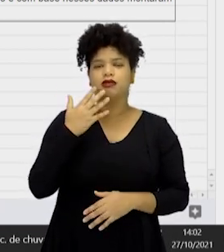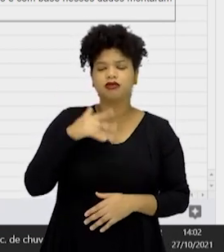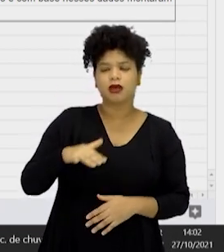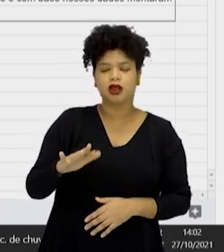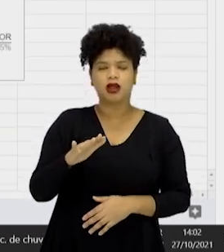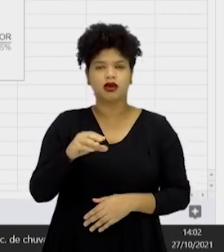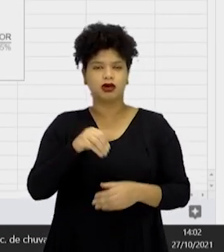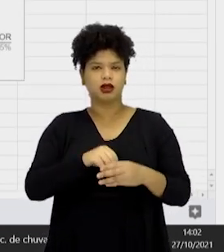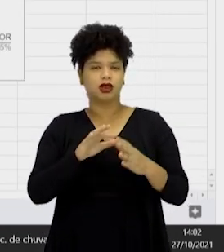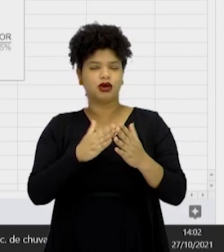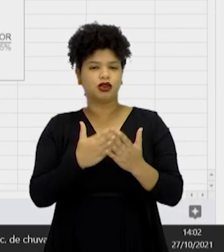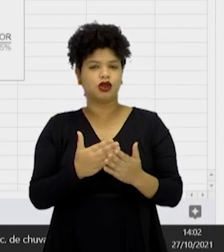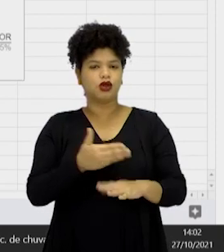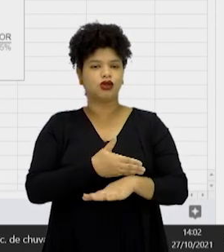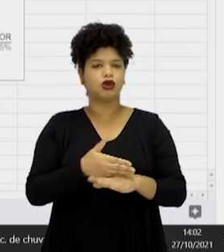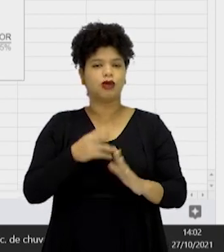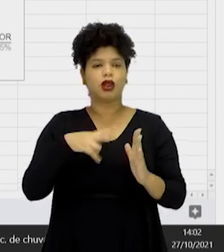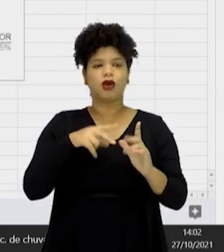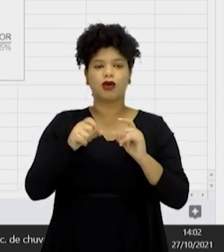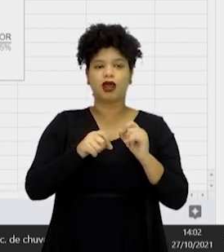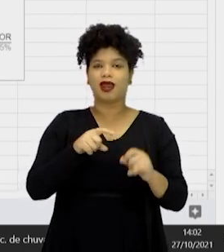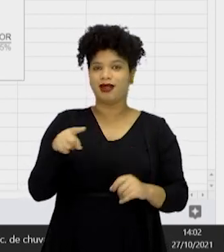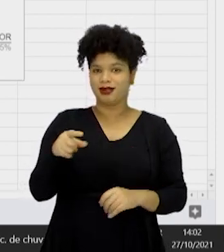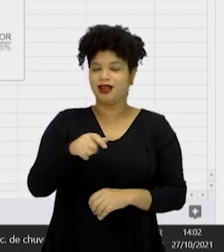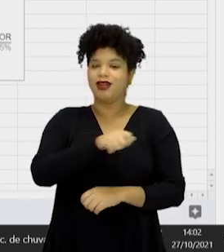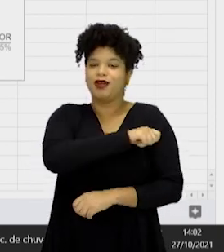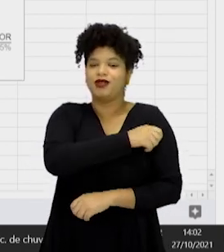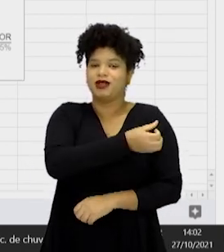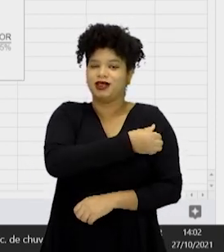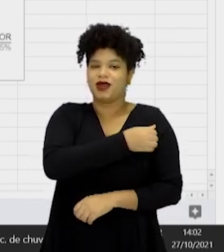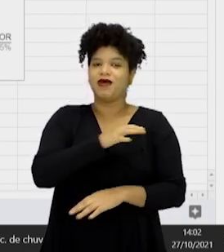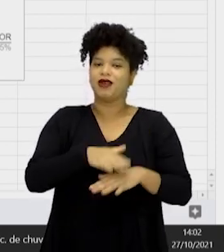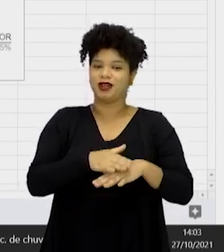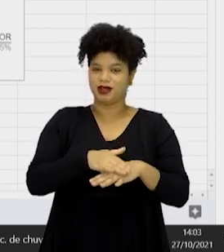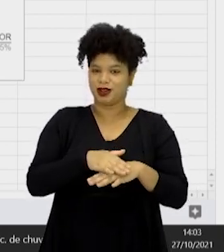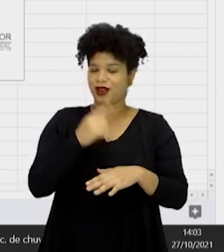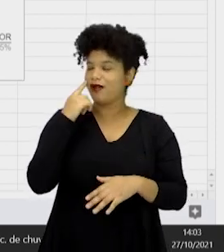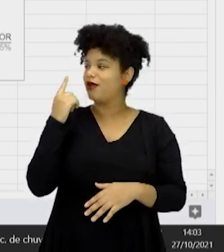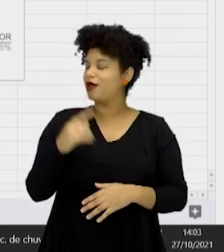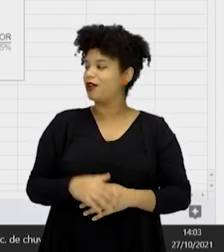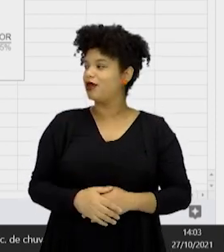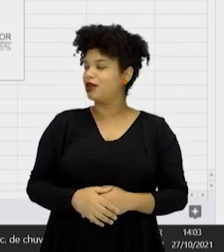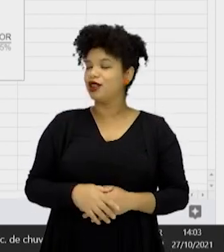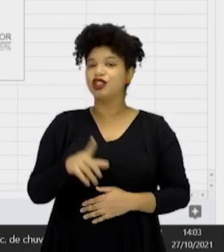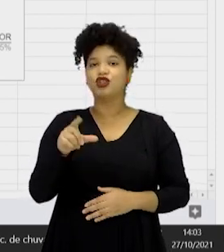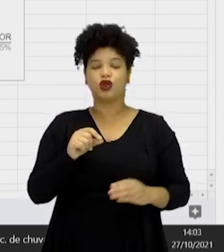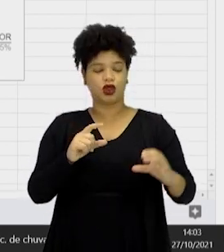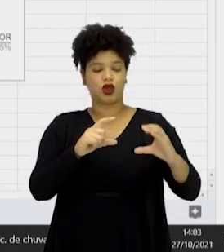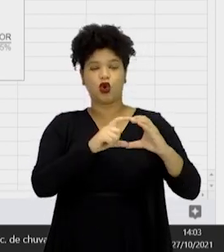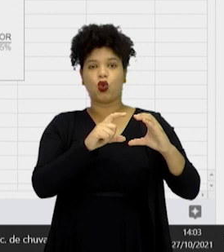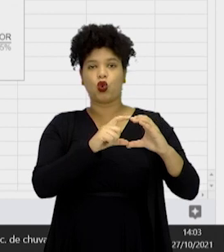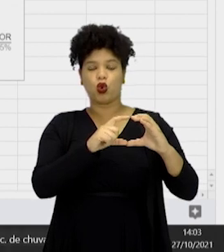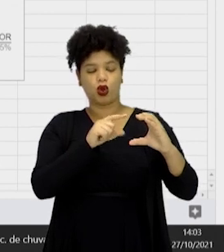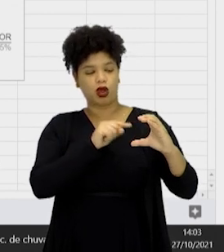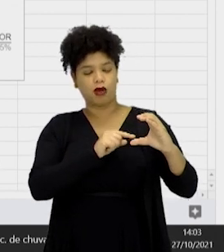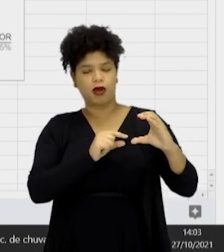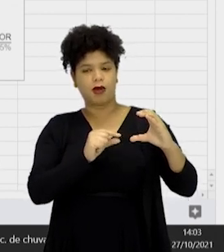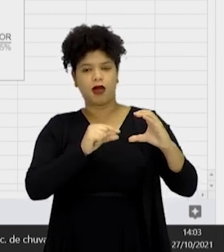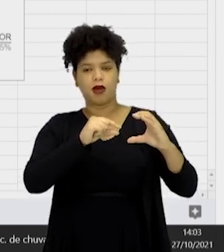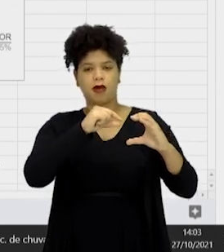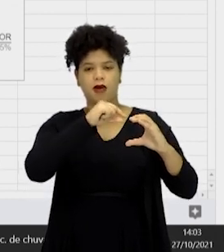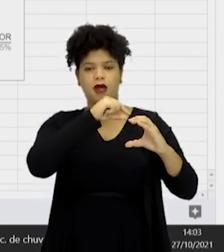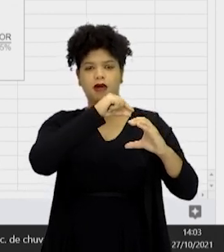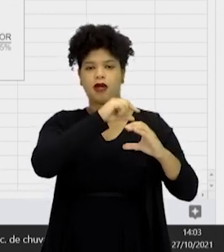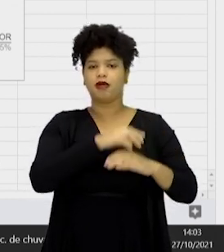eles colocaram aqui, ó, o sexto ano. Fizeram um gráfico aí para vocês, ó. Eles escolheram o gráfico de setor. Ele perguntou, né, qual o tipo